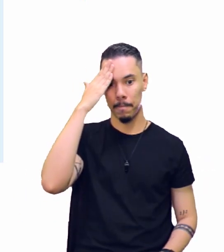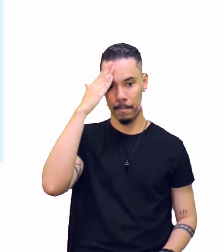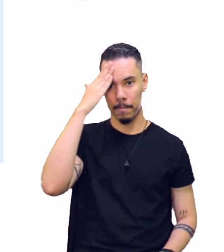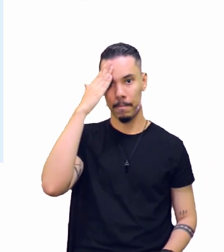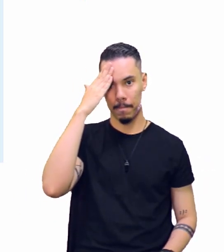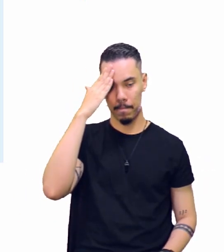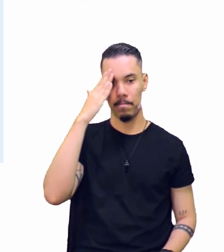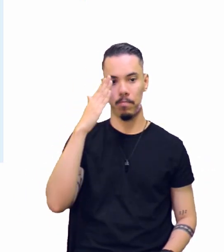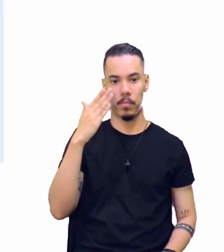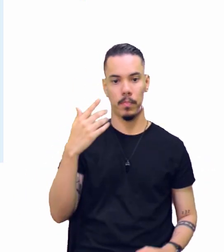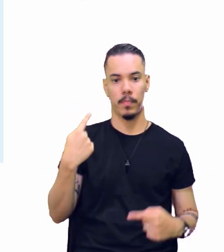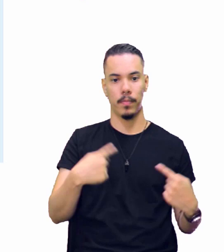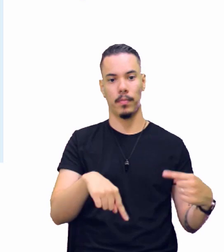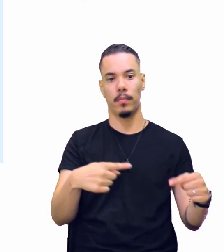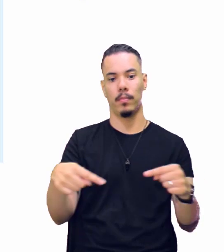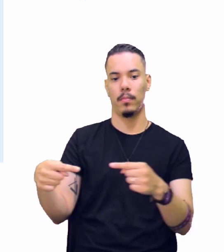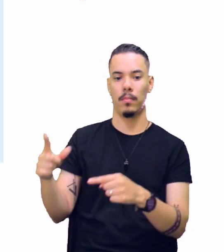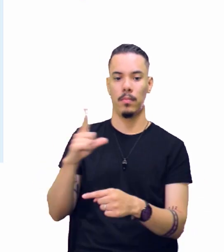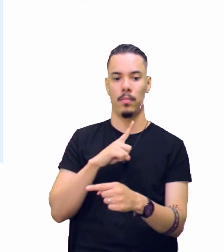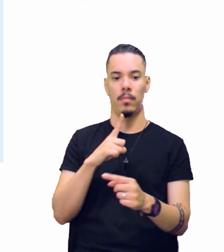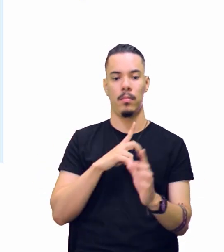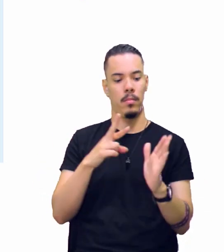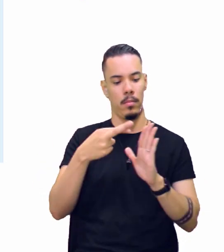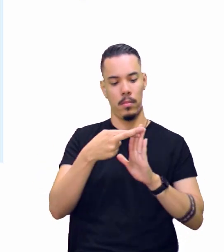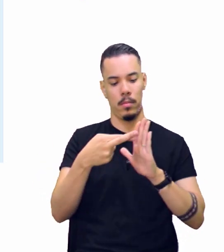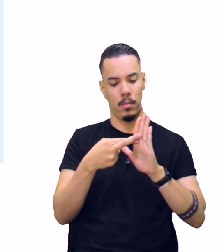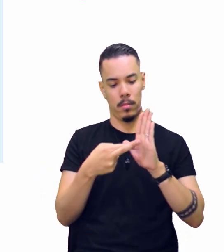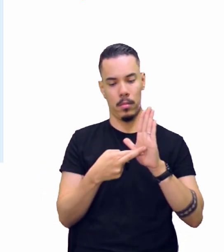aquele debate é regrado.